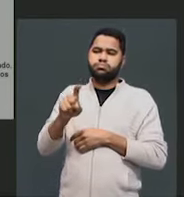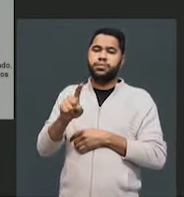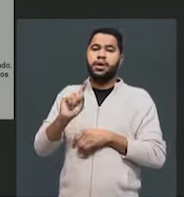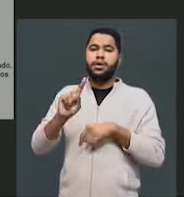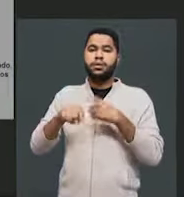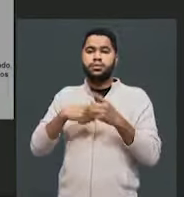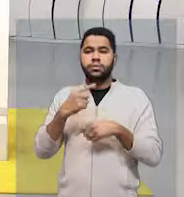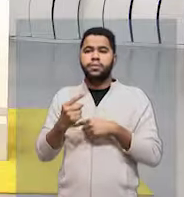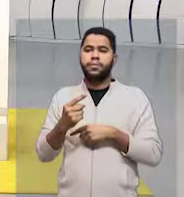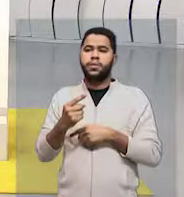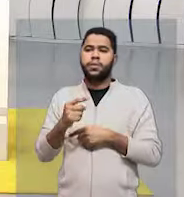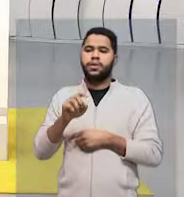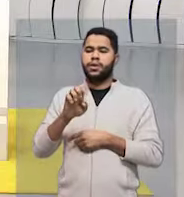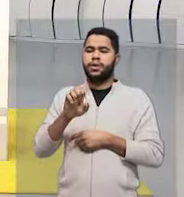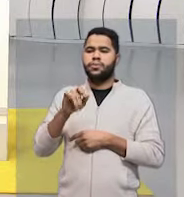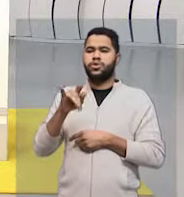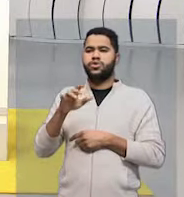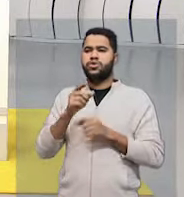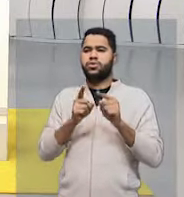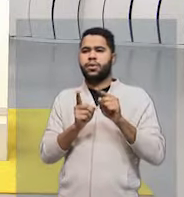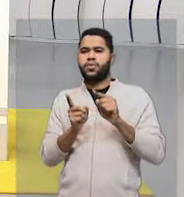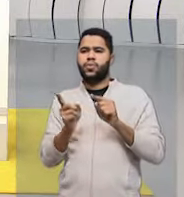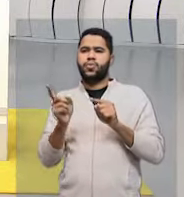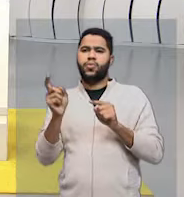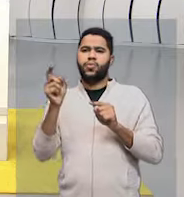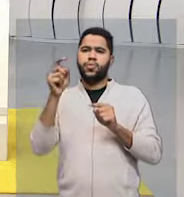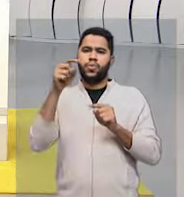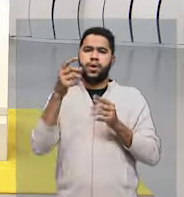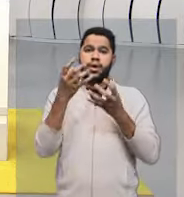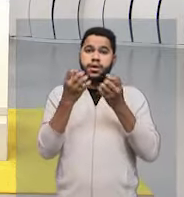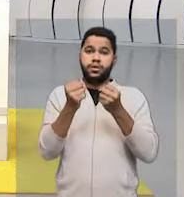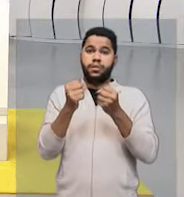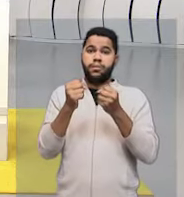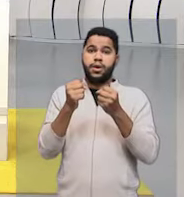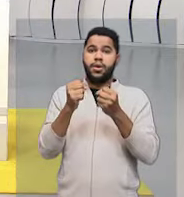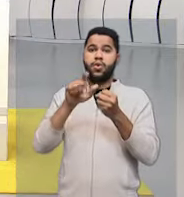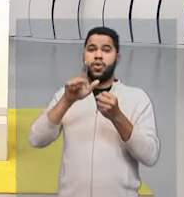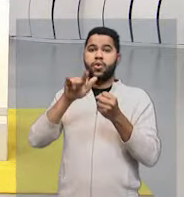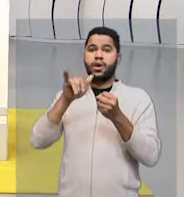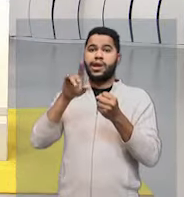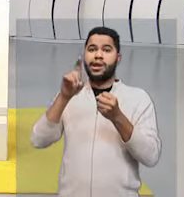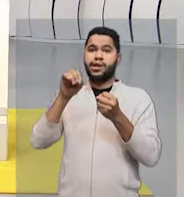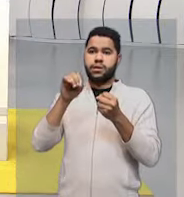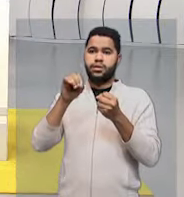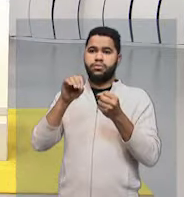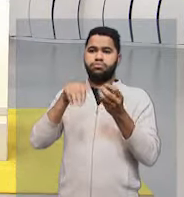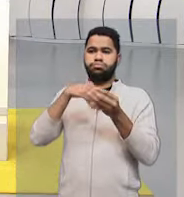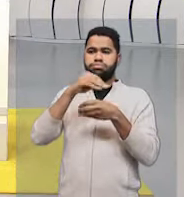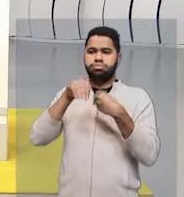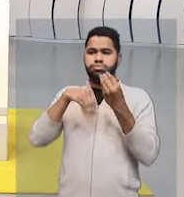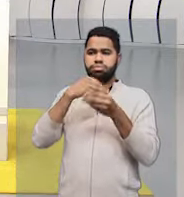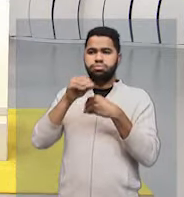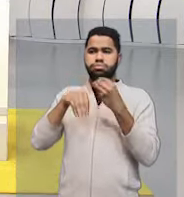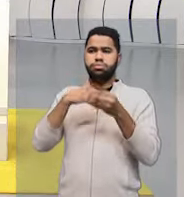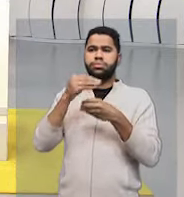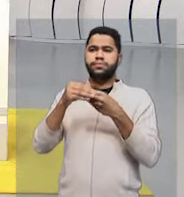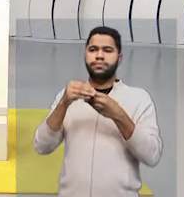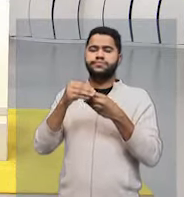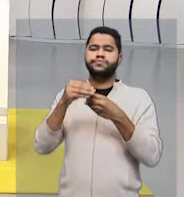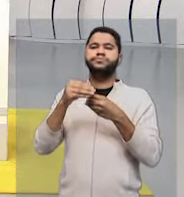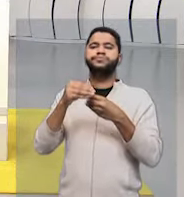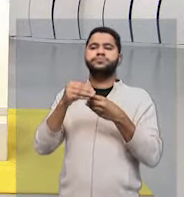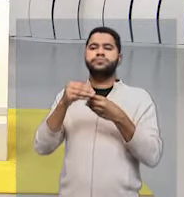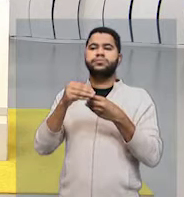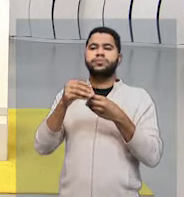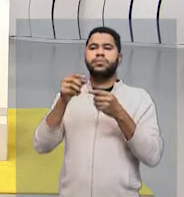vai passar para o epidídimo e vai subir aqui, receber o líquido aqui, ó, das glândulas, tá? Vesícula